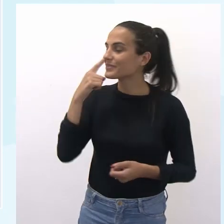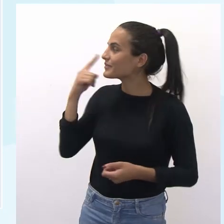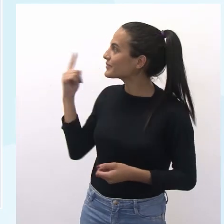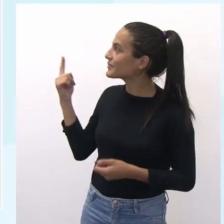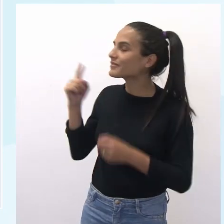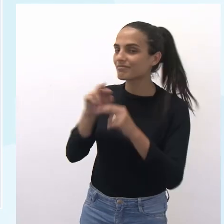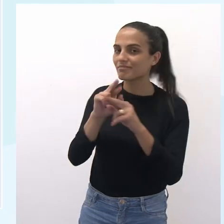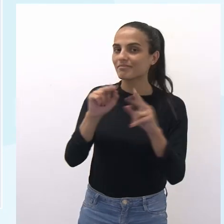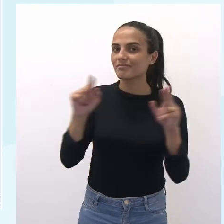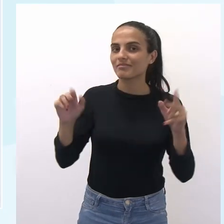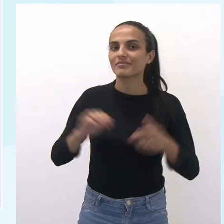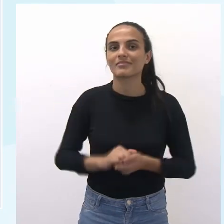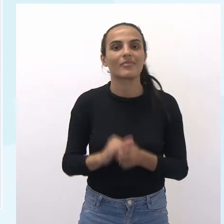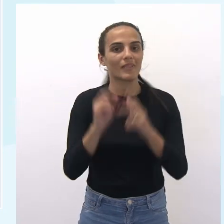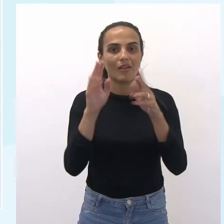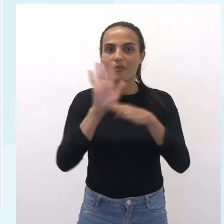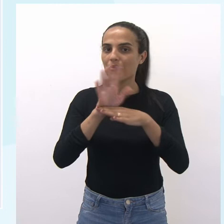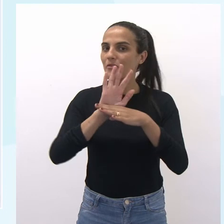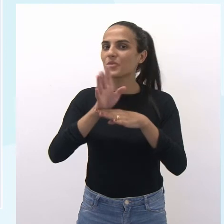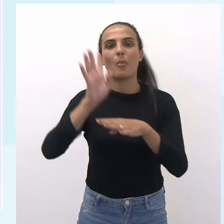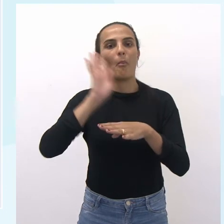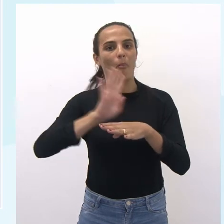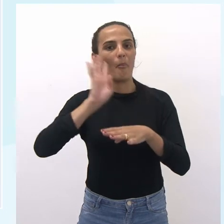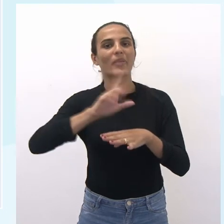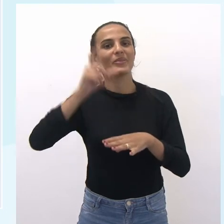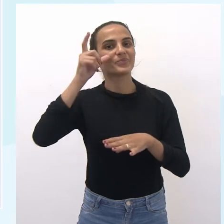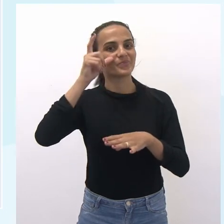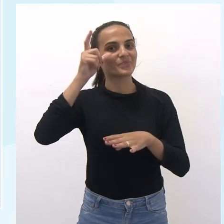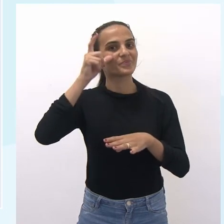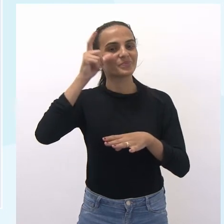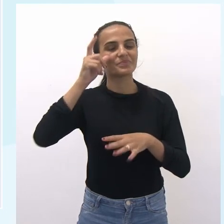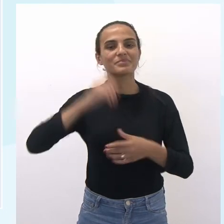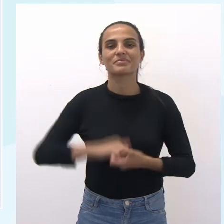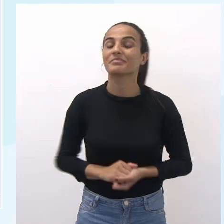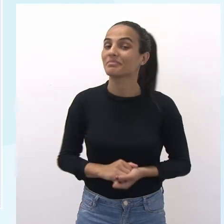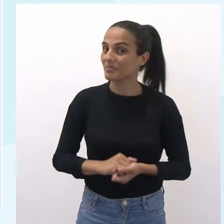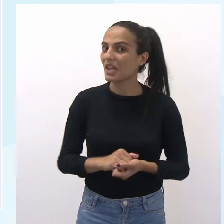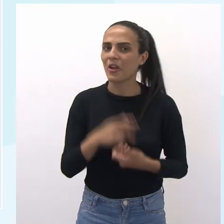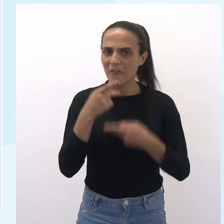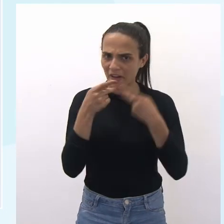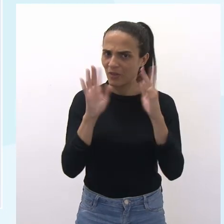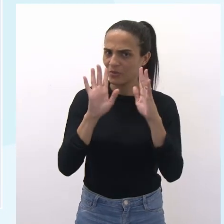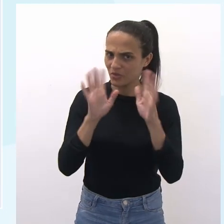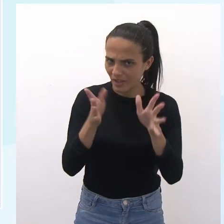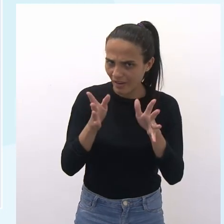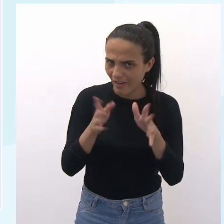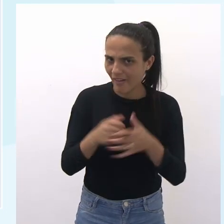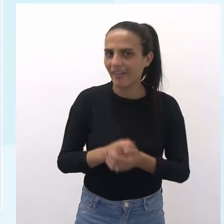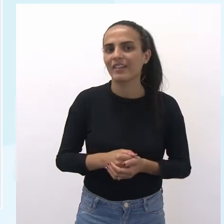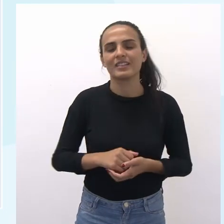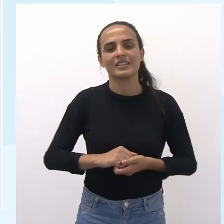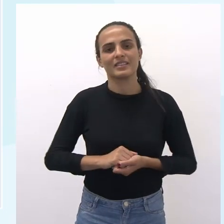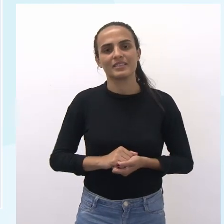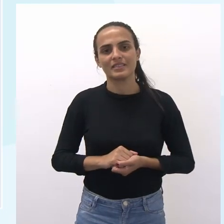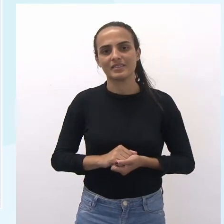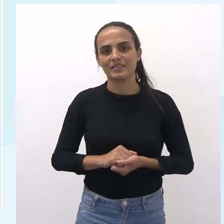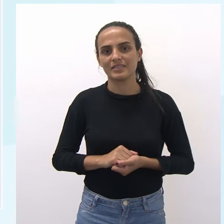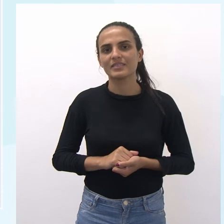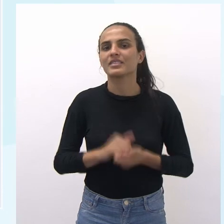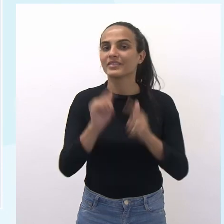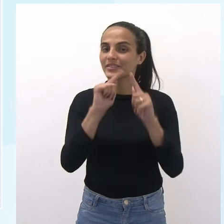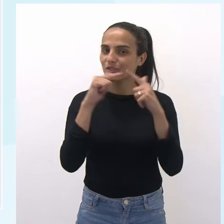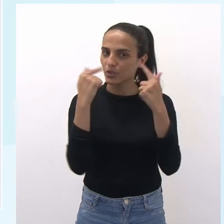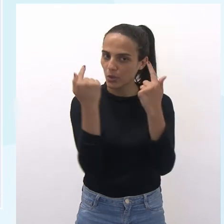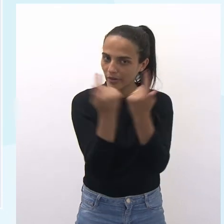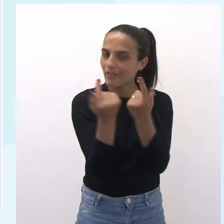Então, é um vídeo bem legal e logo destaco a interdisciplinaridade com